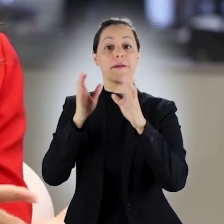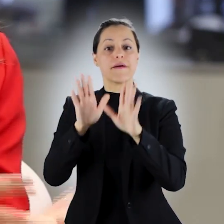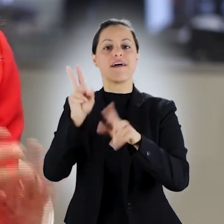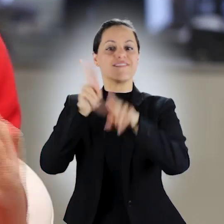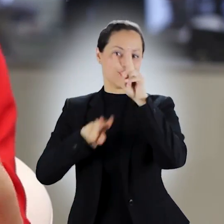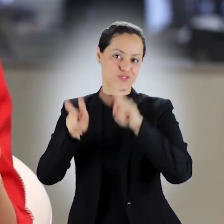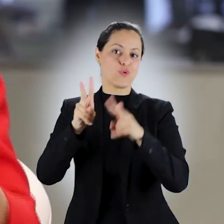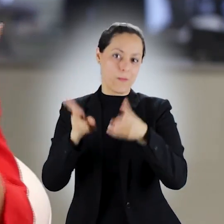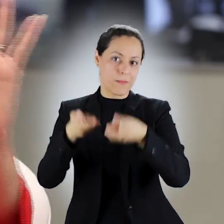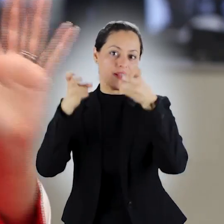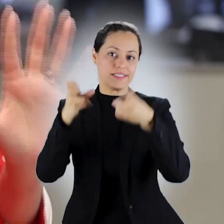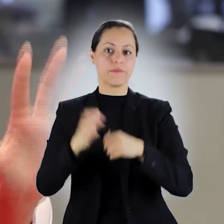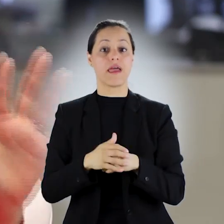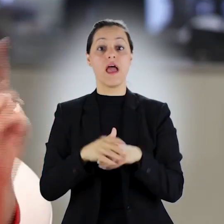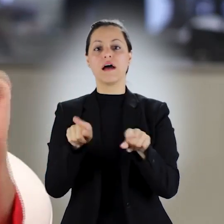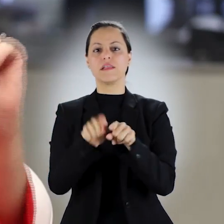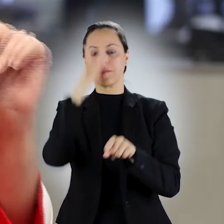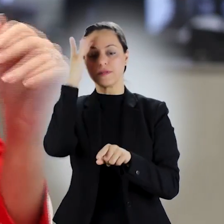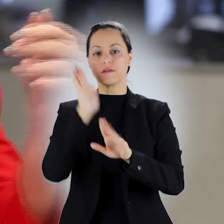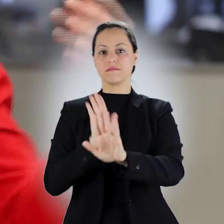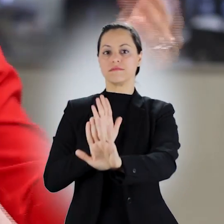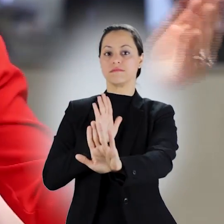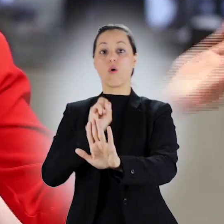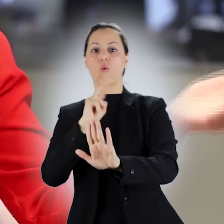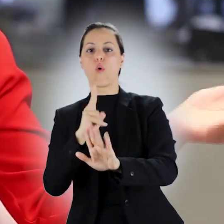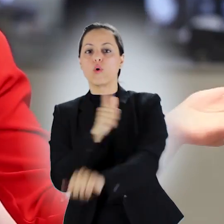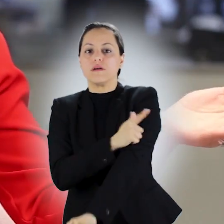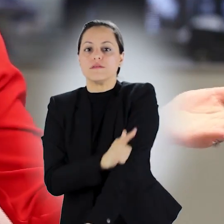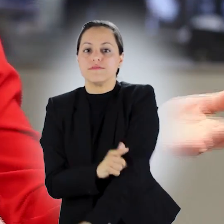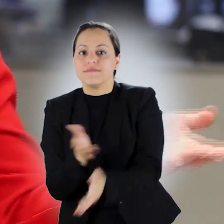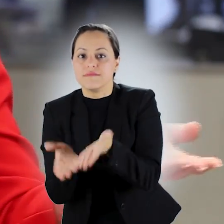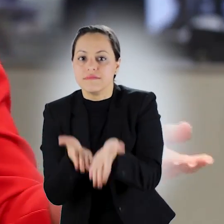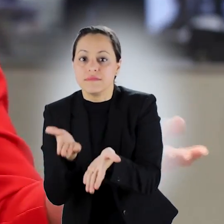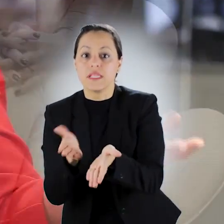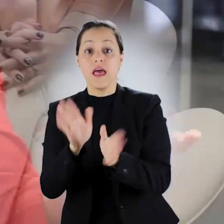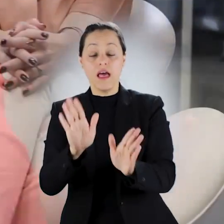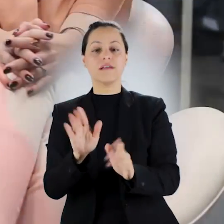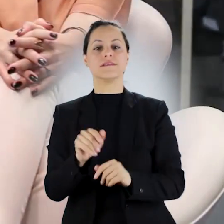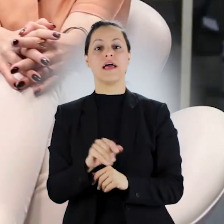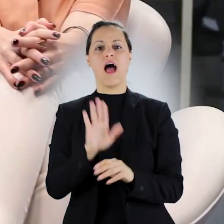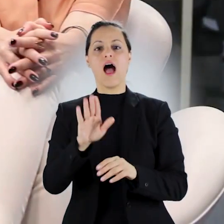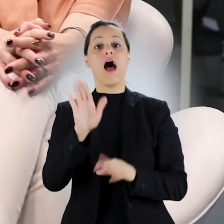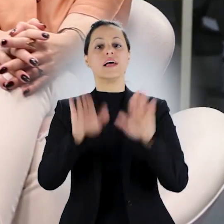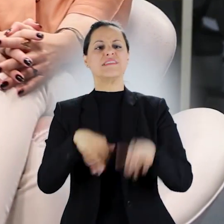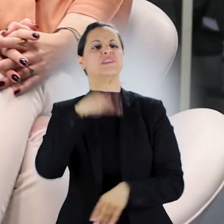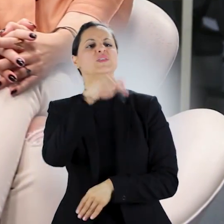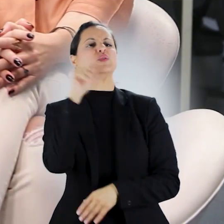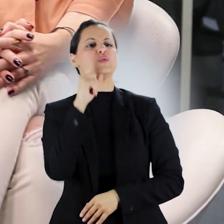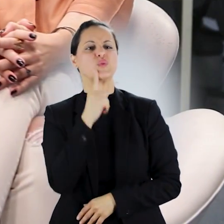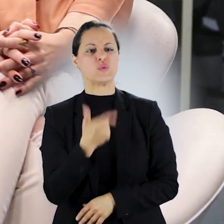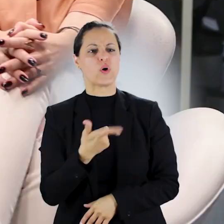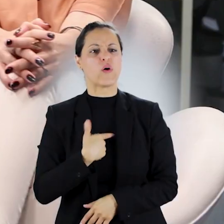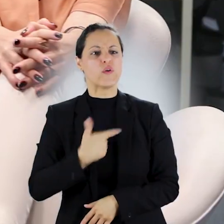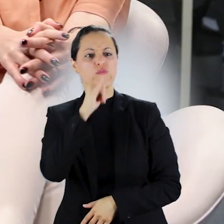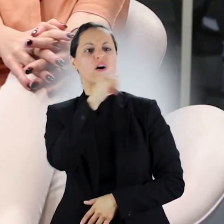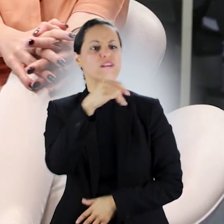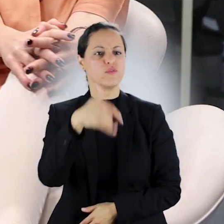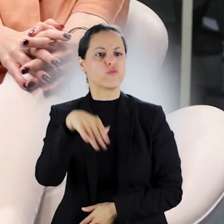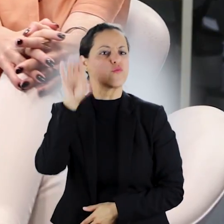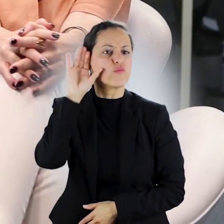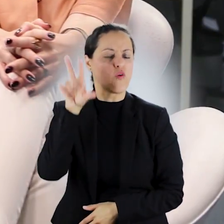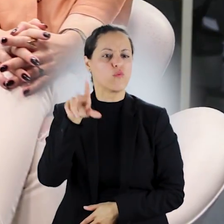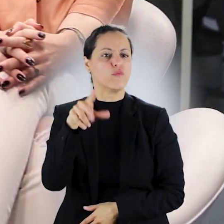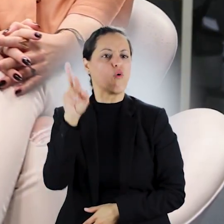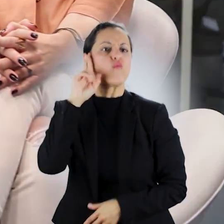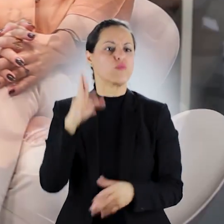mais cortês, ou então ela fica na dela. É o surdo, que saco isso aí, não tá me ouvindo. O não surdo, é isso? Até você entender que ele